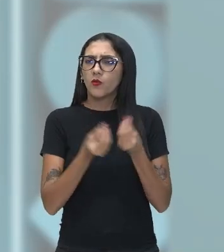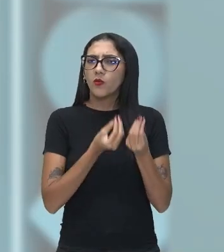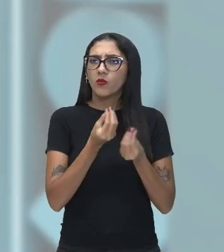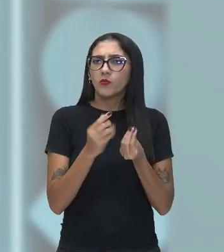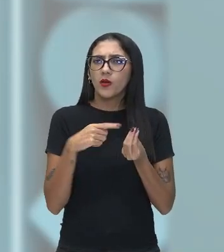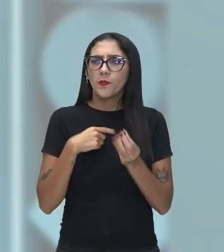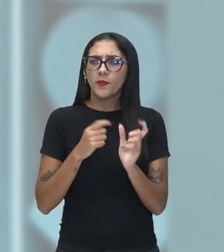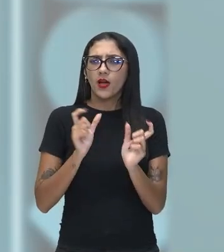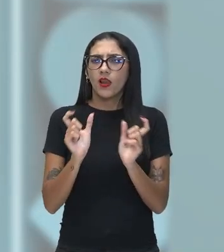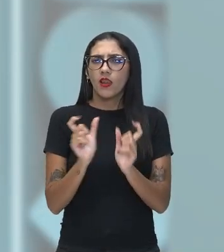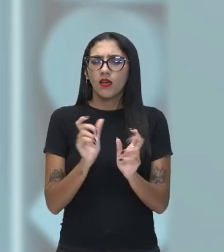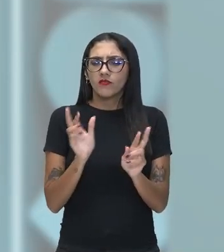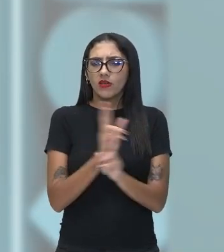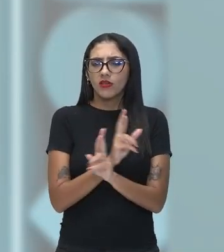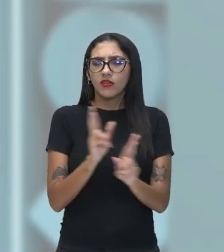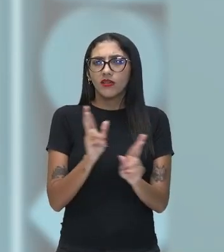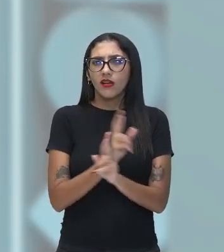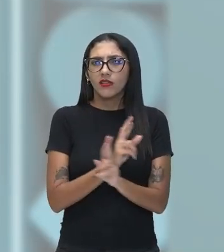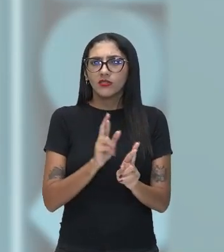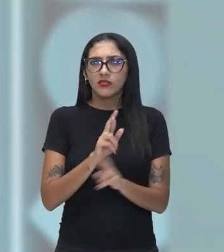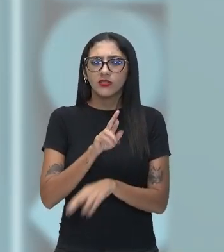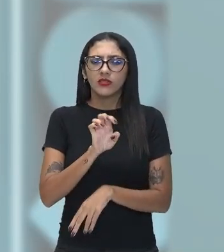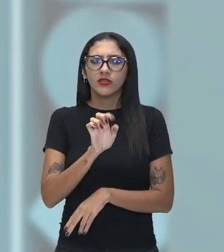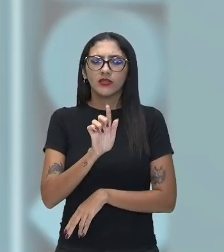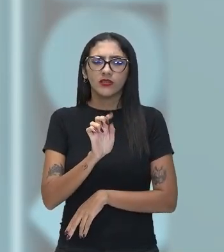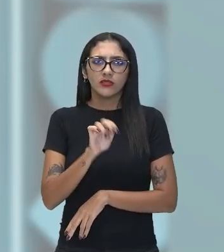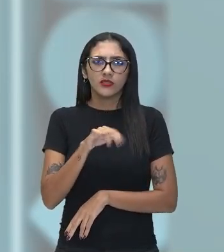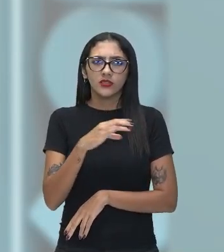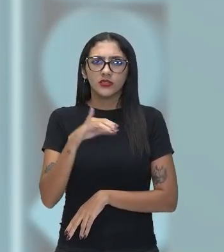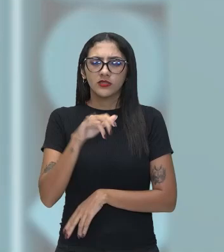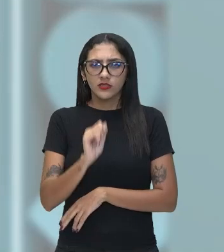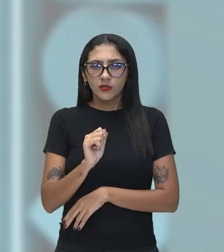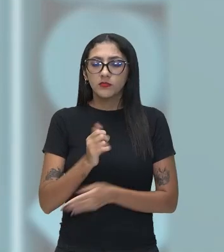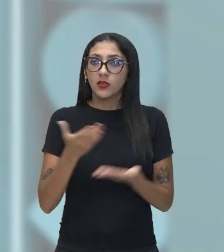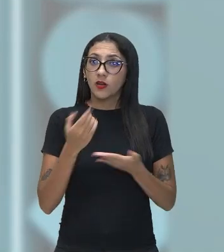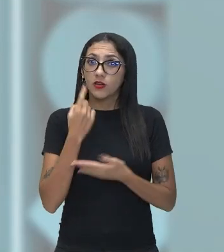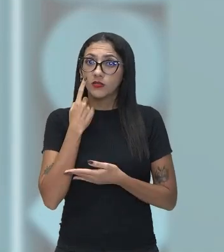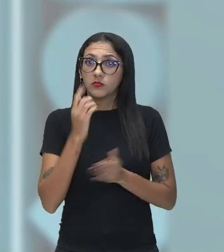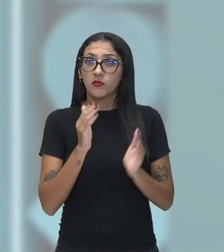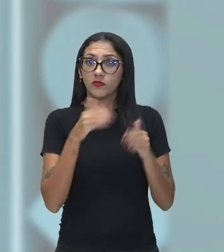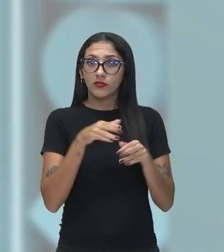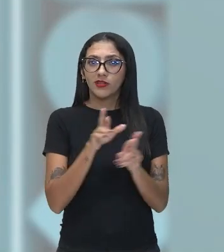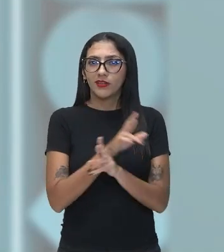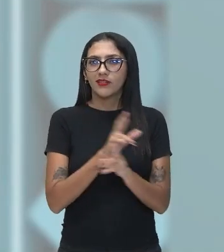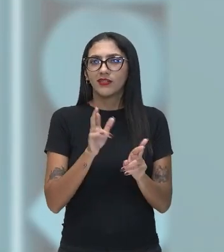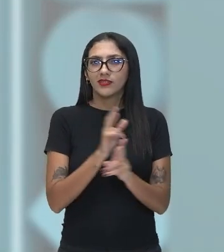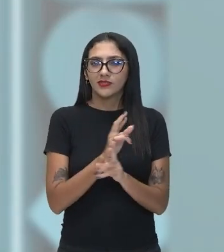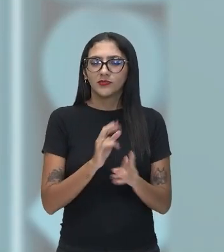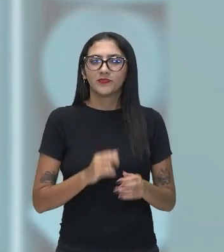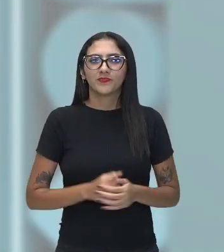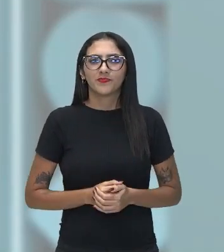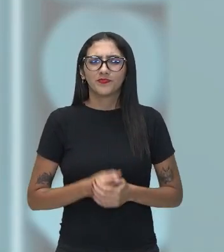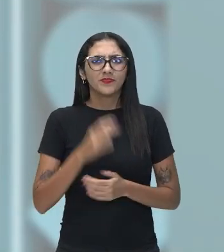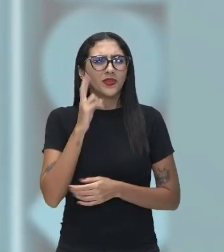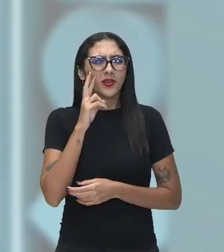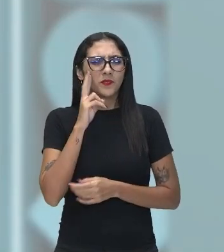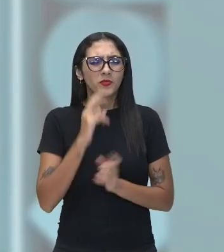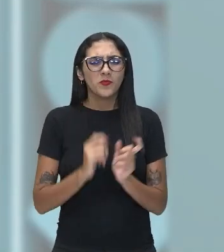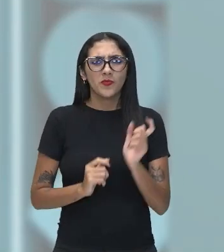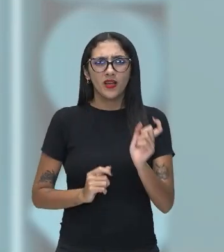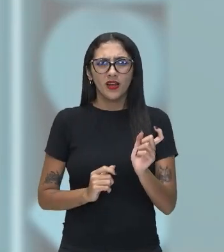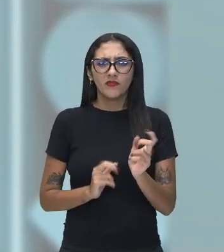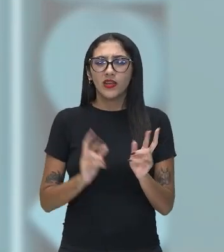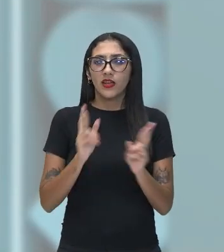regência, a regência verbal. Vamos focar agora na regência verbal. Lembrando que a regência é exatamente a relação que